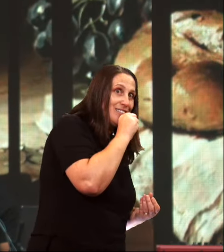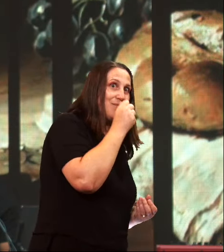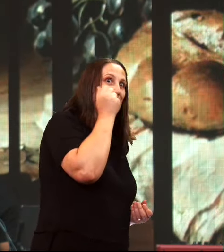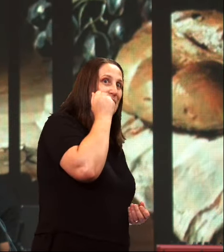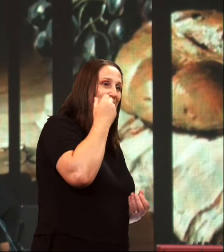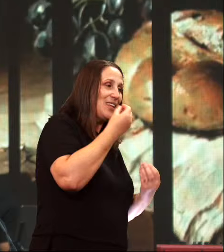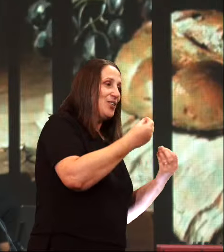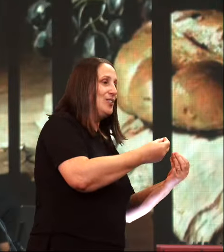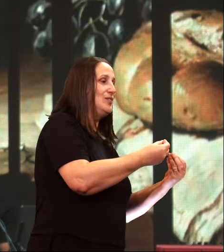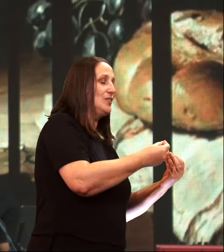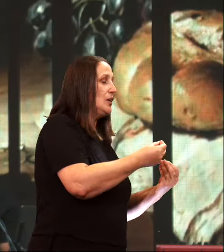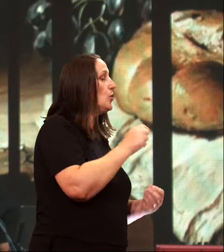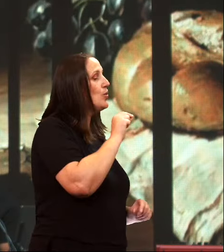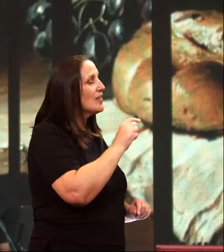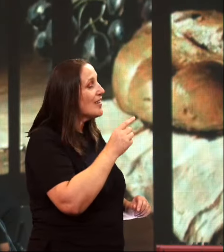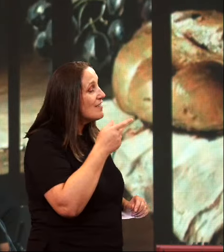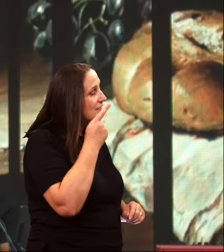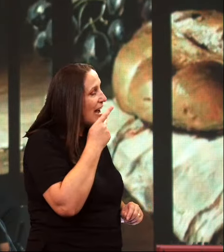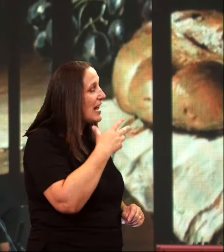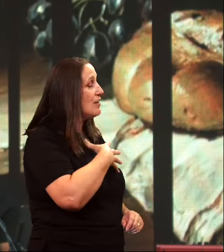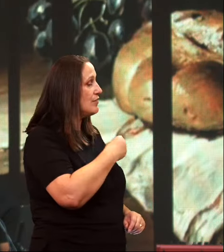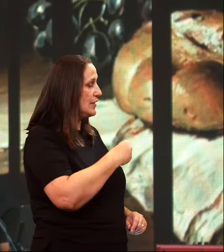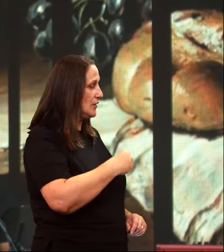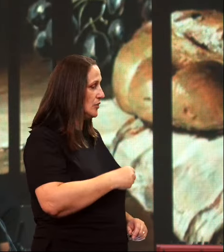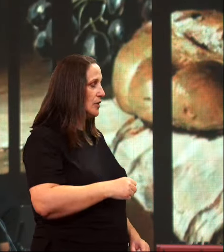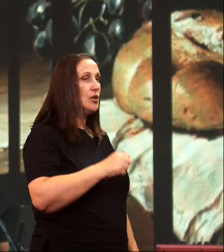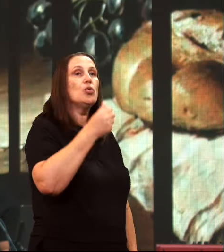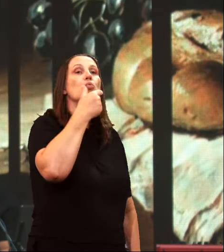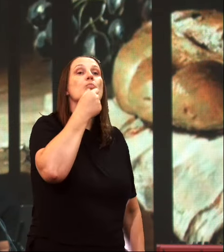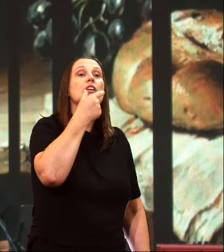obrigado. Sabe o que ele respondeu? Descasca agora.